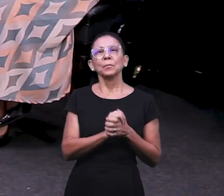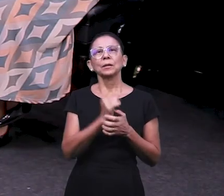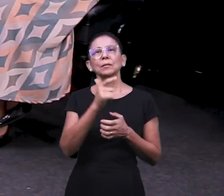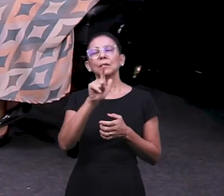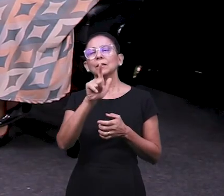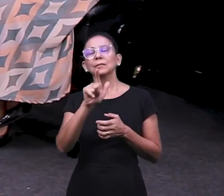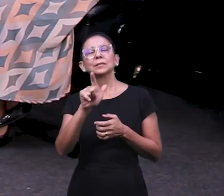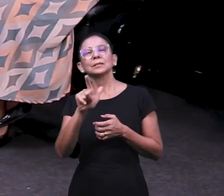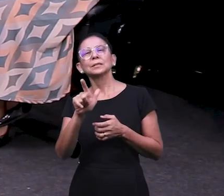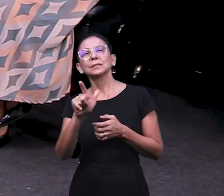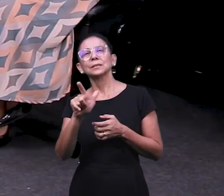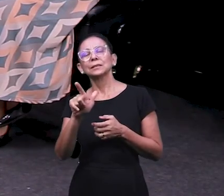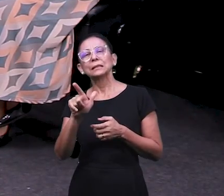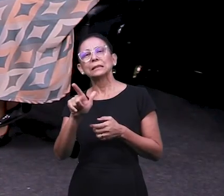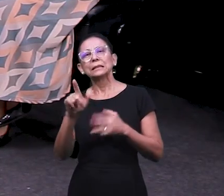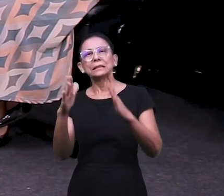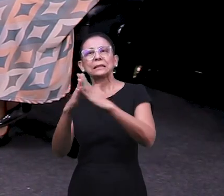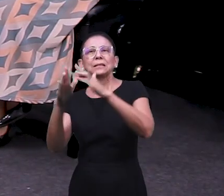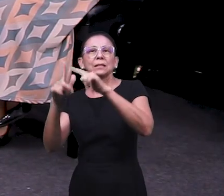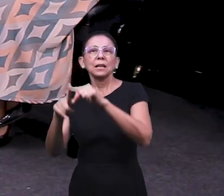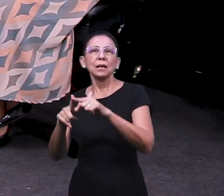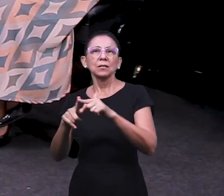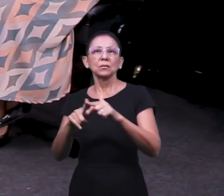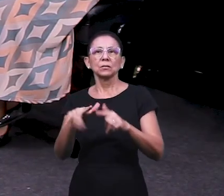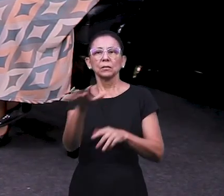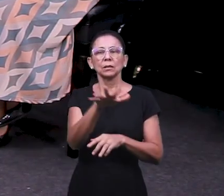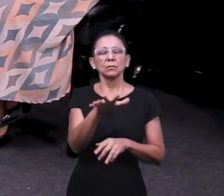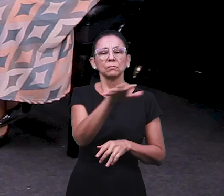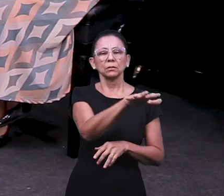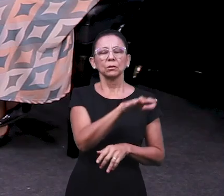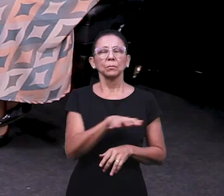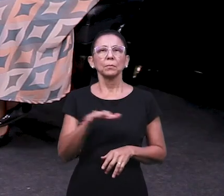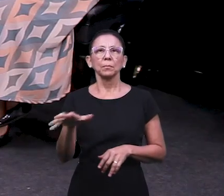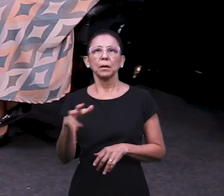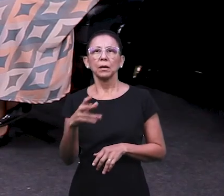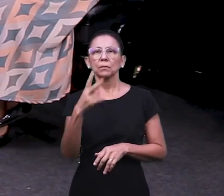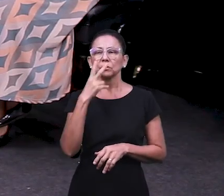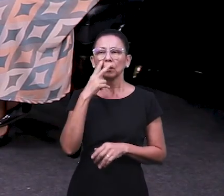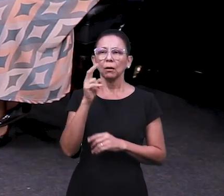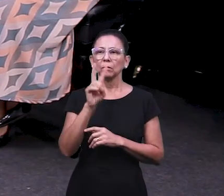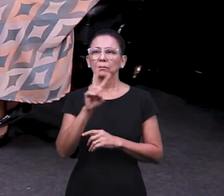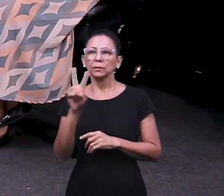para ir Barro Branco. Então, Jane, você vai estar aqui, vai estar